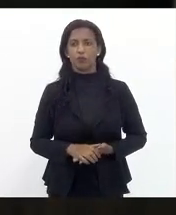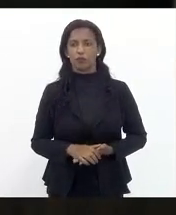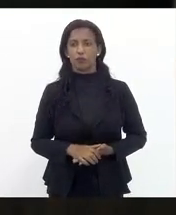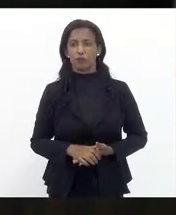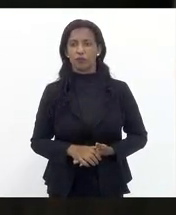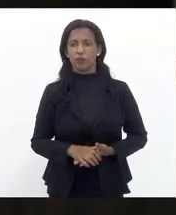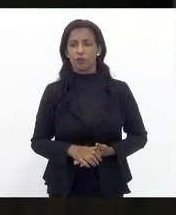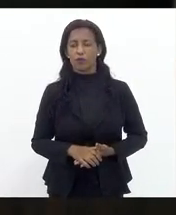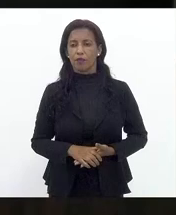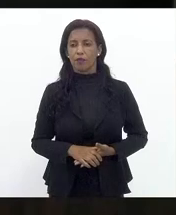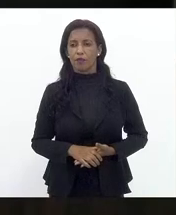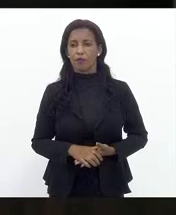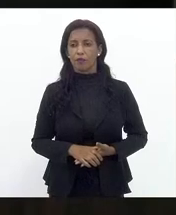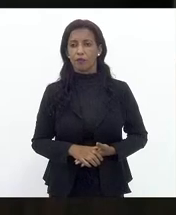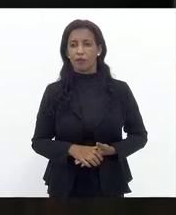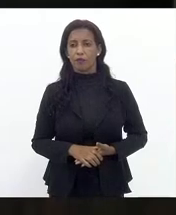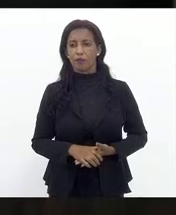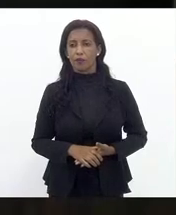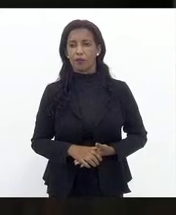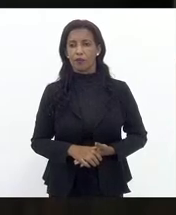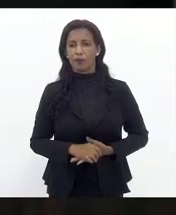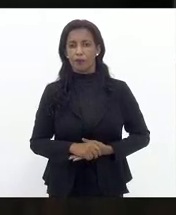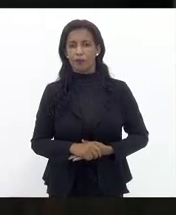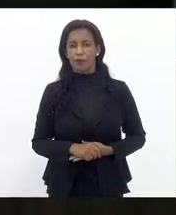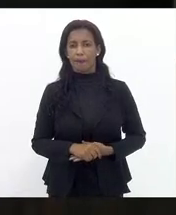Vai autógrafo.